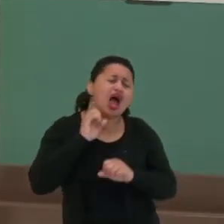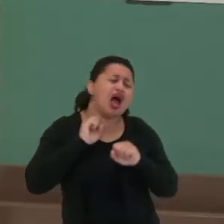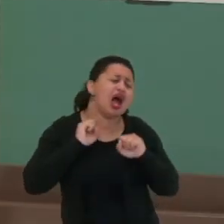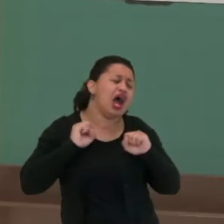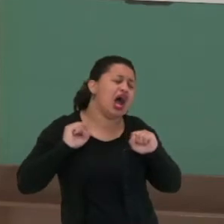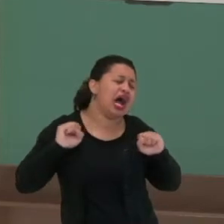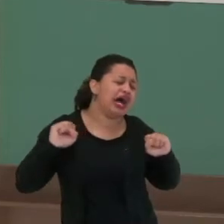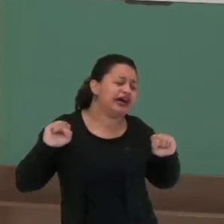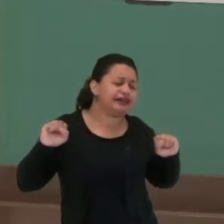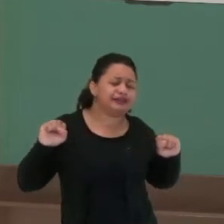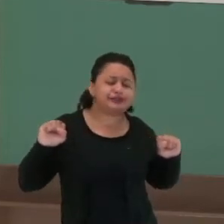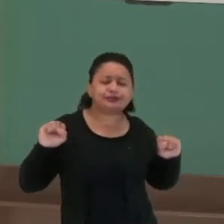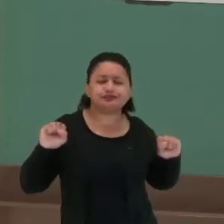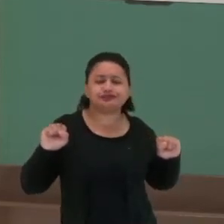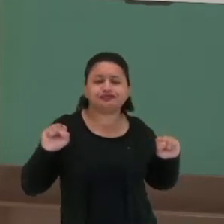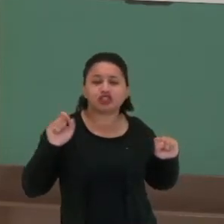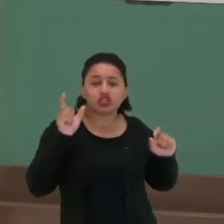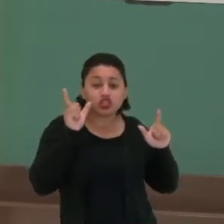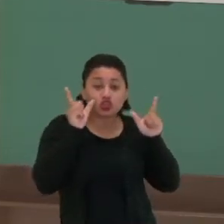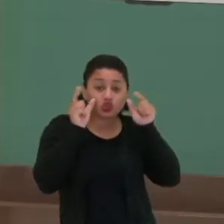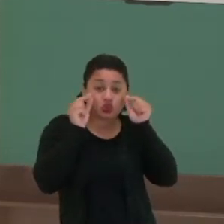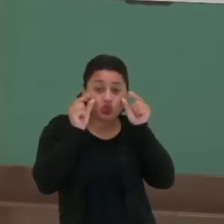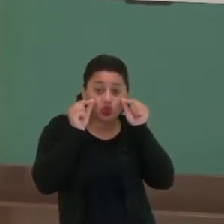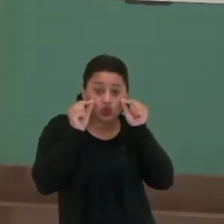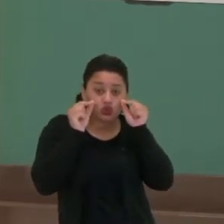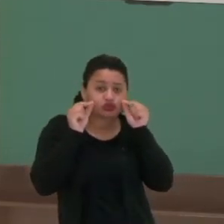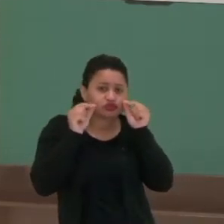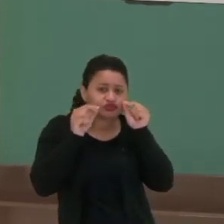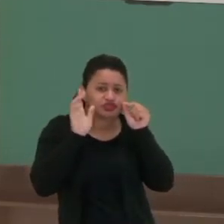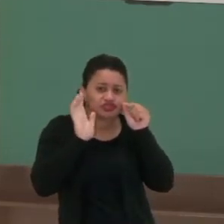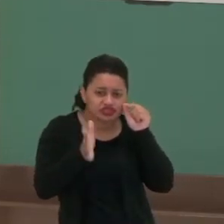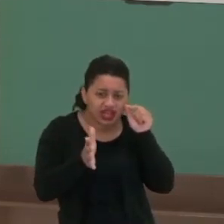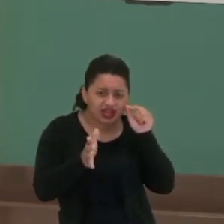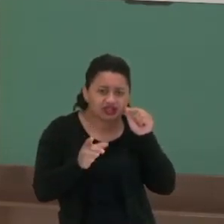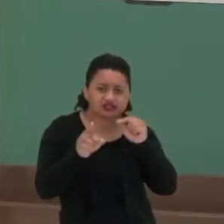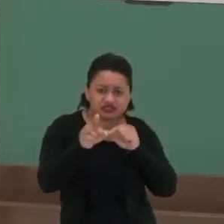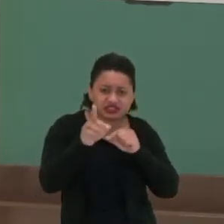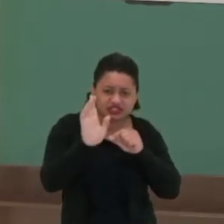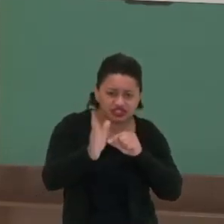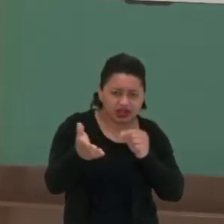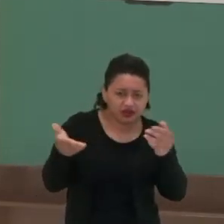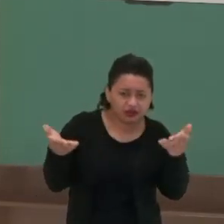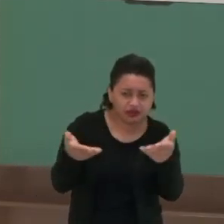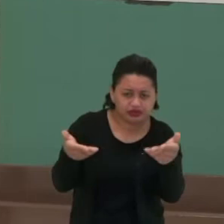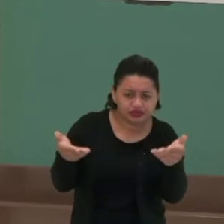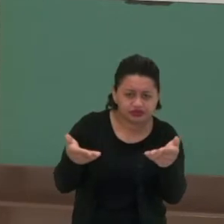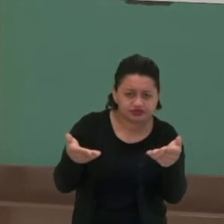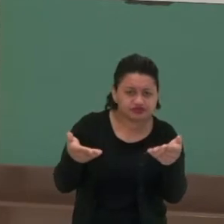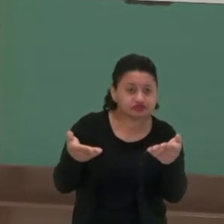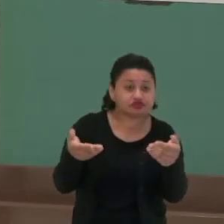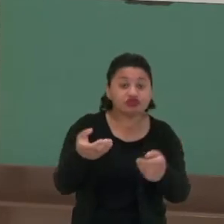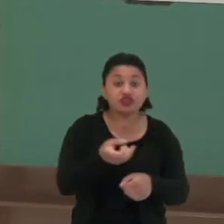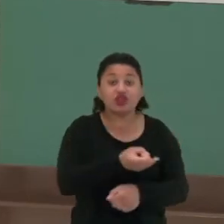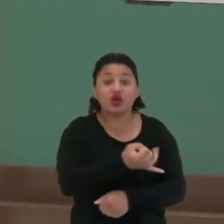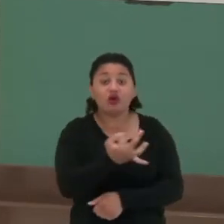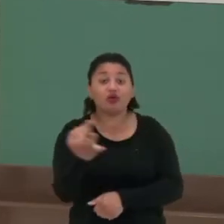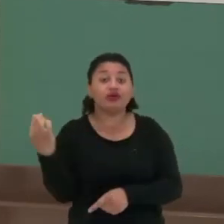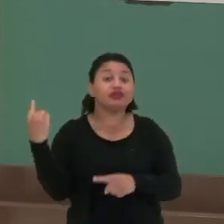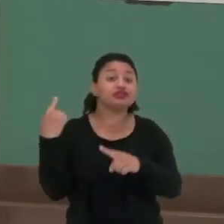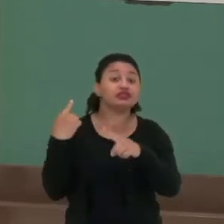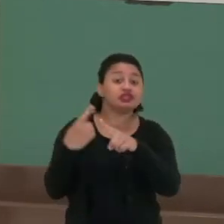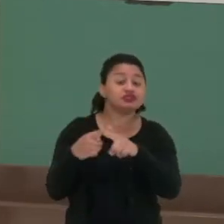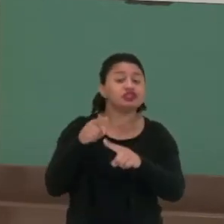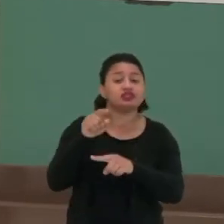Abriu a boca de sono. Então eu pergunto para você, você já bocejou hoje? Quantas vezes será que